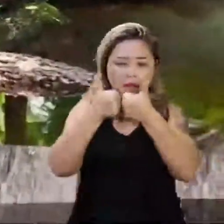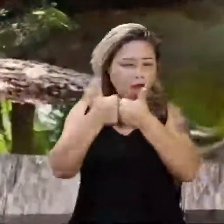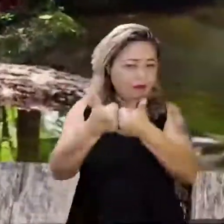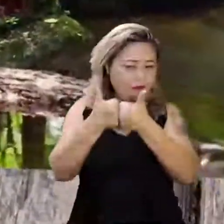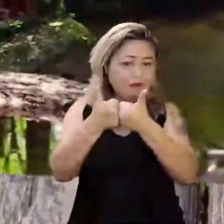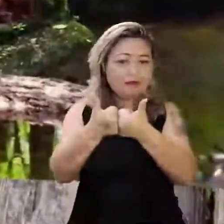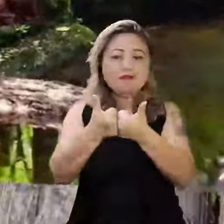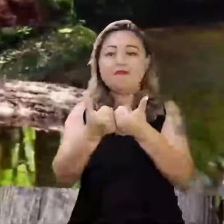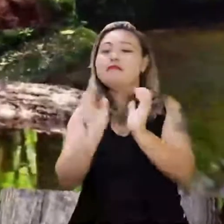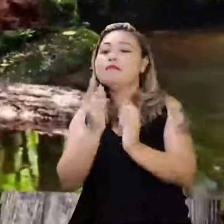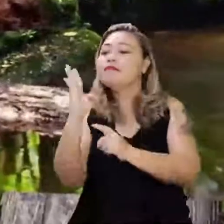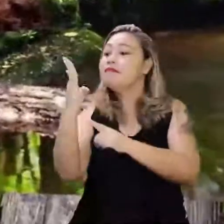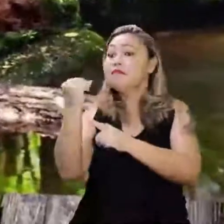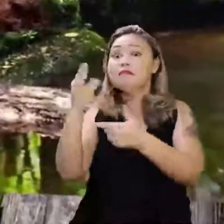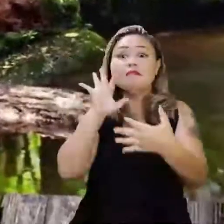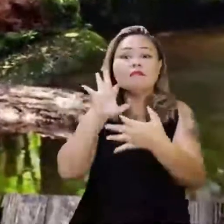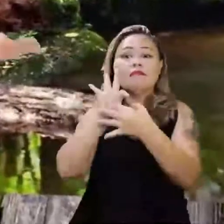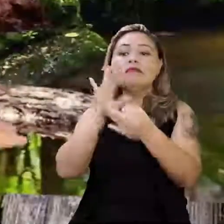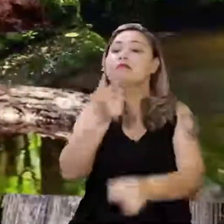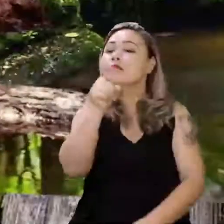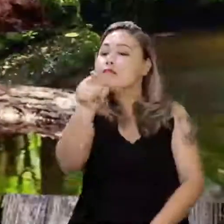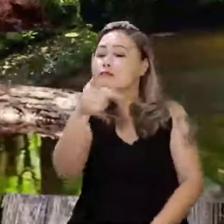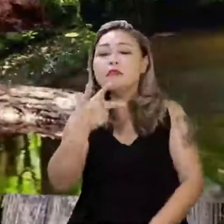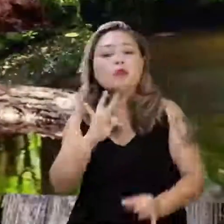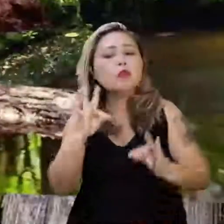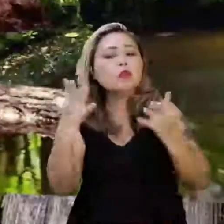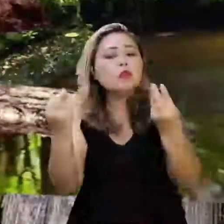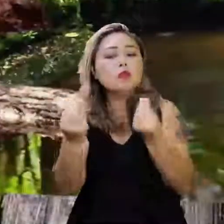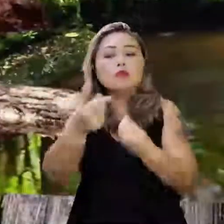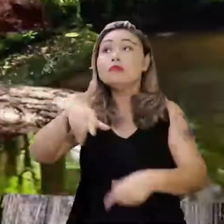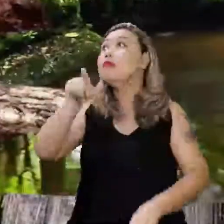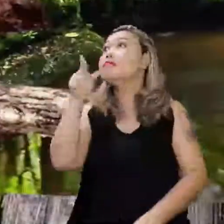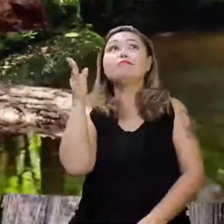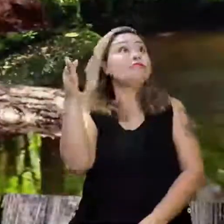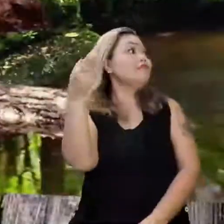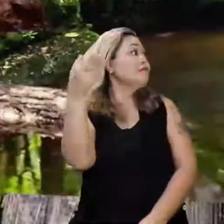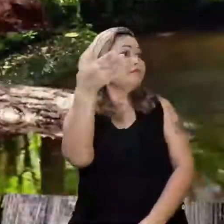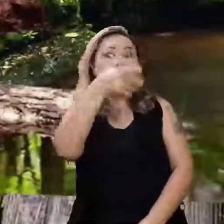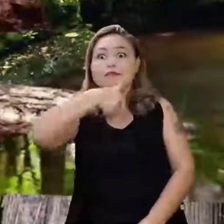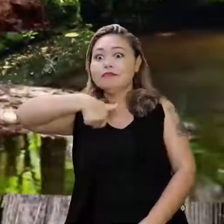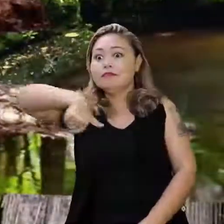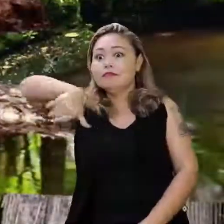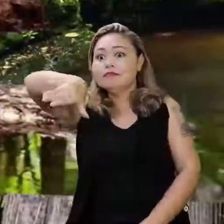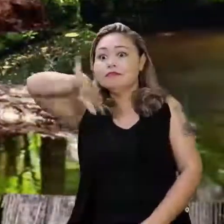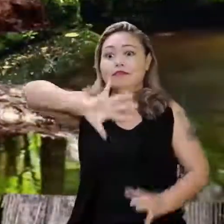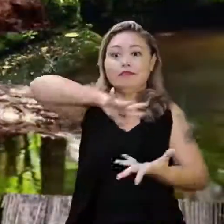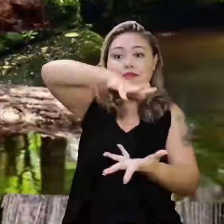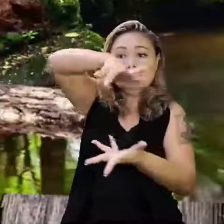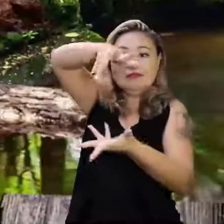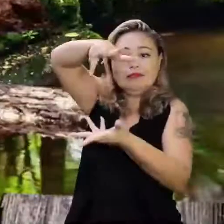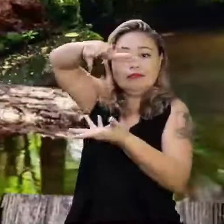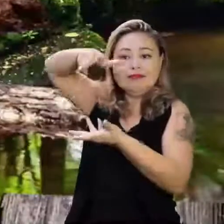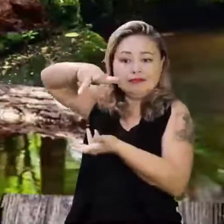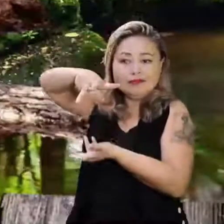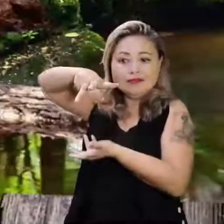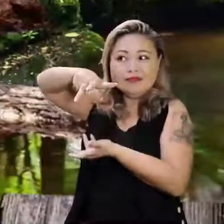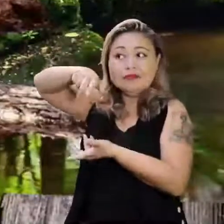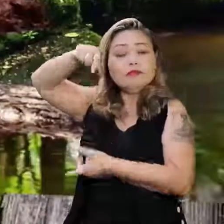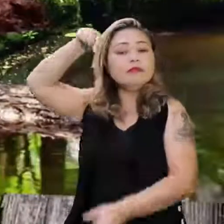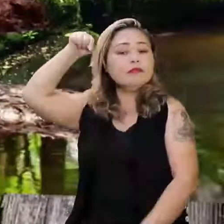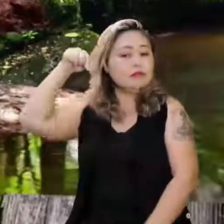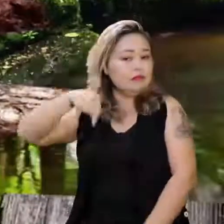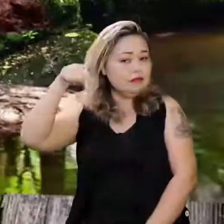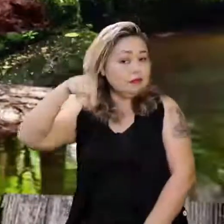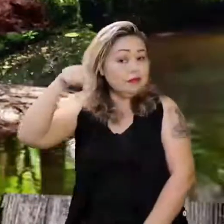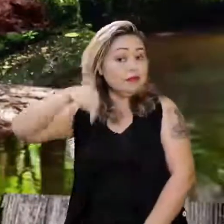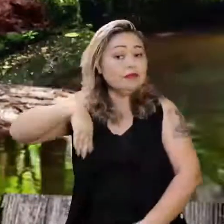né? Biologia, gente, tem tudo a ver com você, com tudo que está relacionado ao planeta. E é